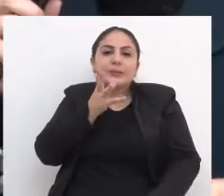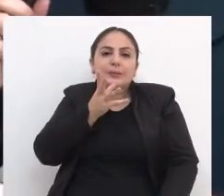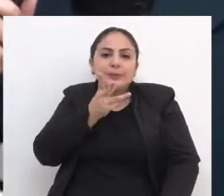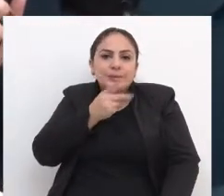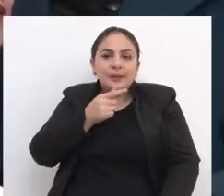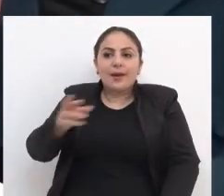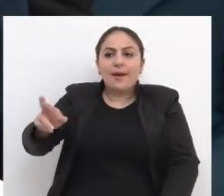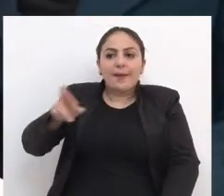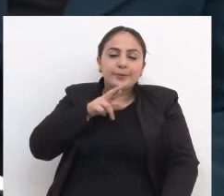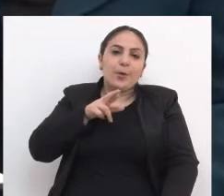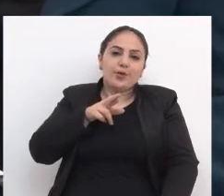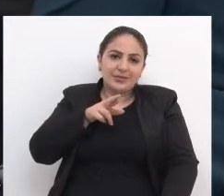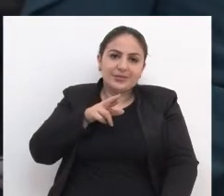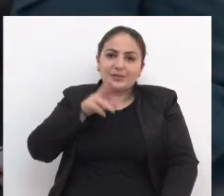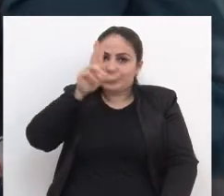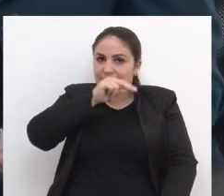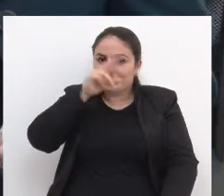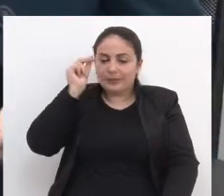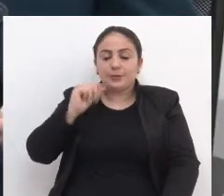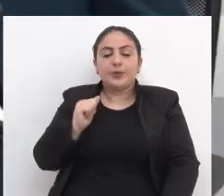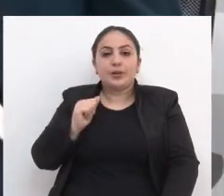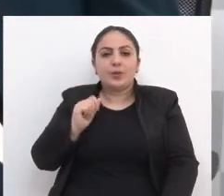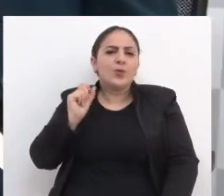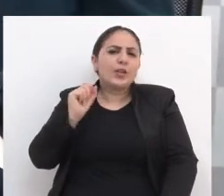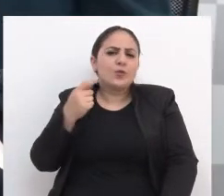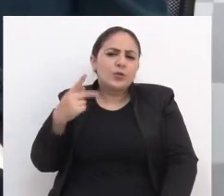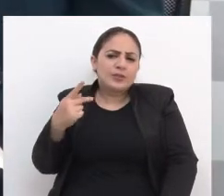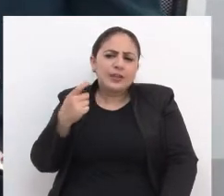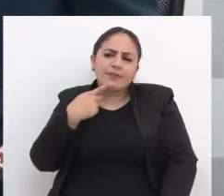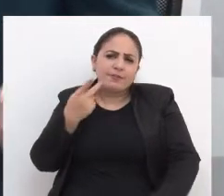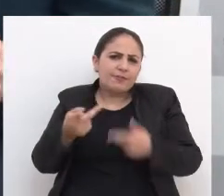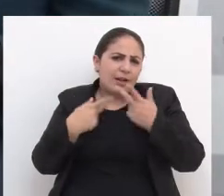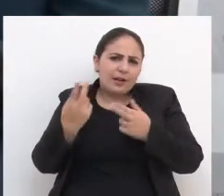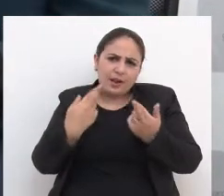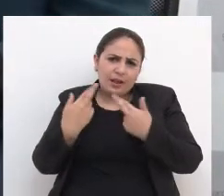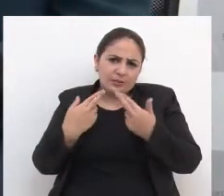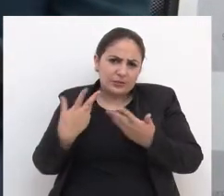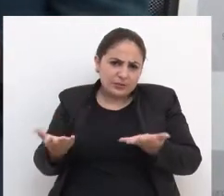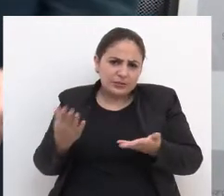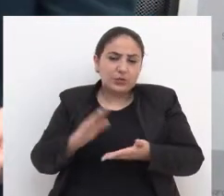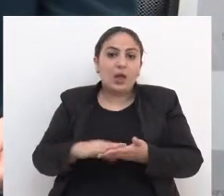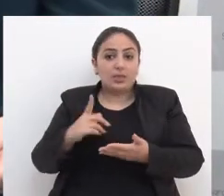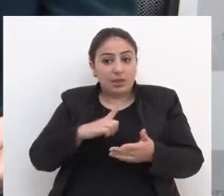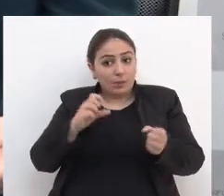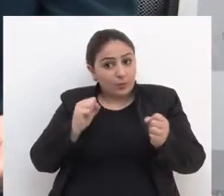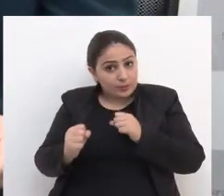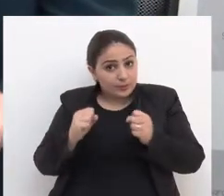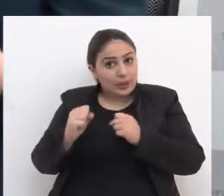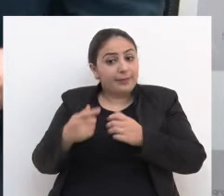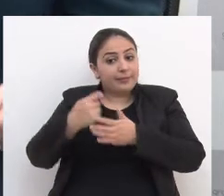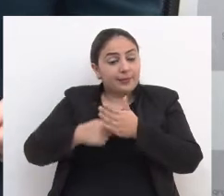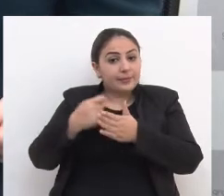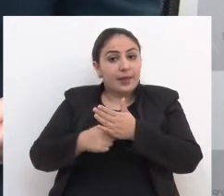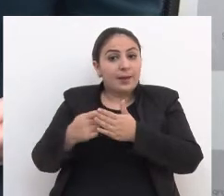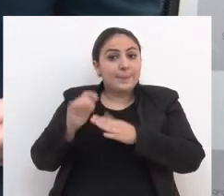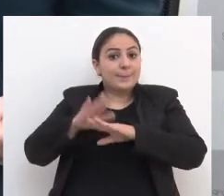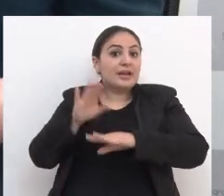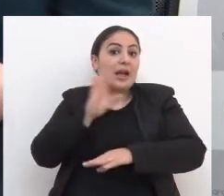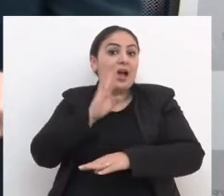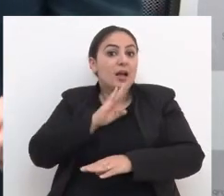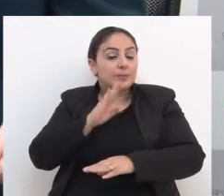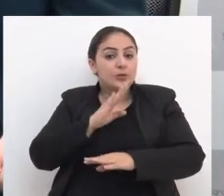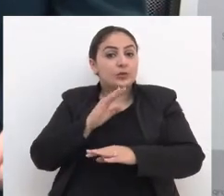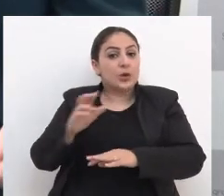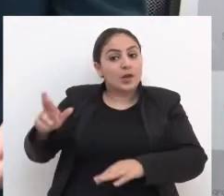nas respostas por parte do Poder Executivo. O que o senhor teria a dizer em relação a isso? Existe a possibilidade de tentar agilizar